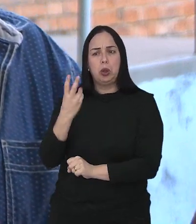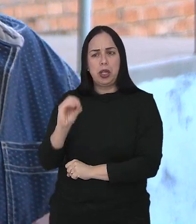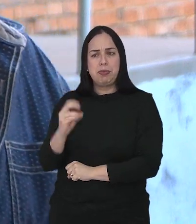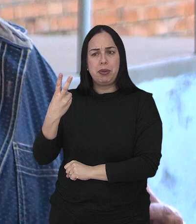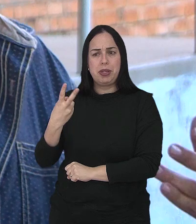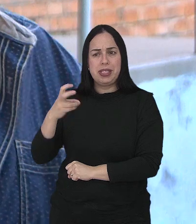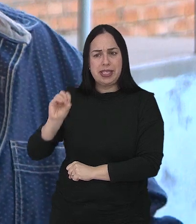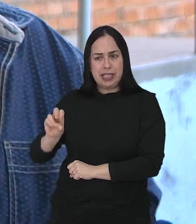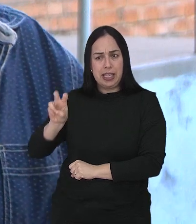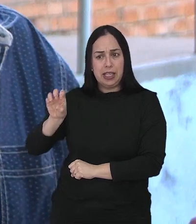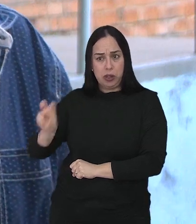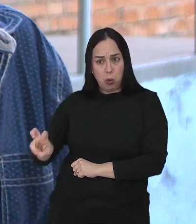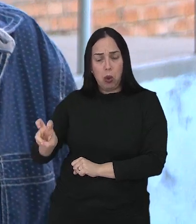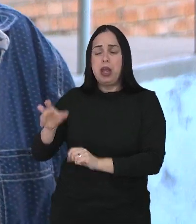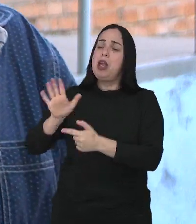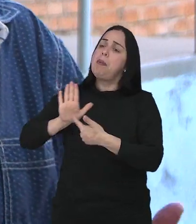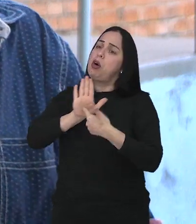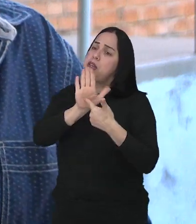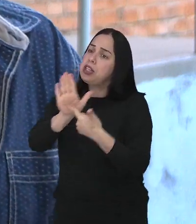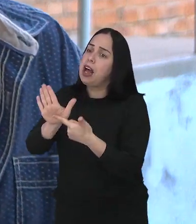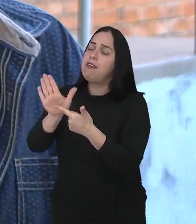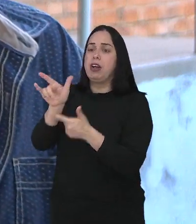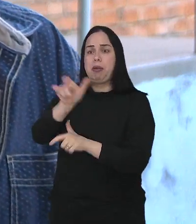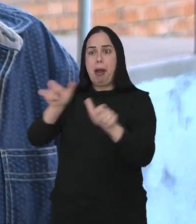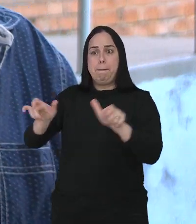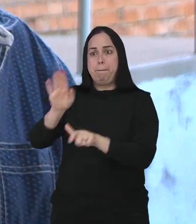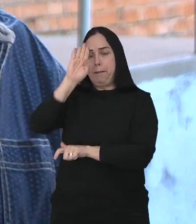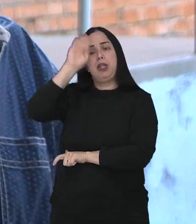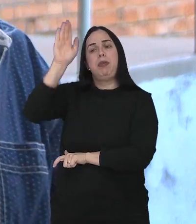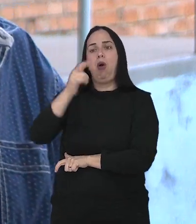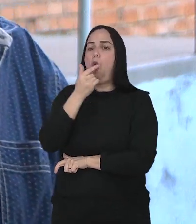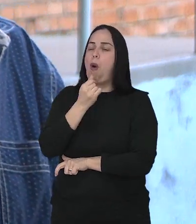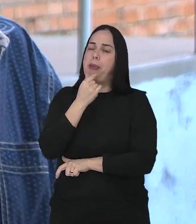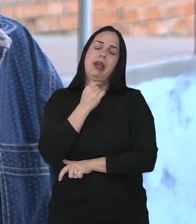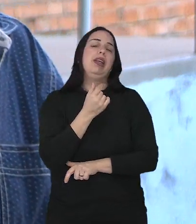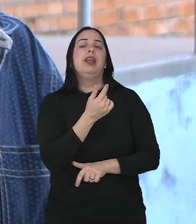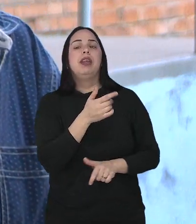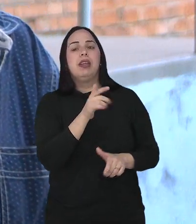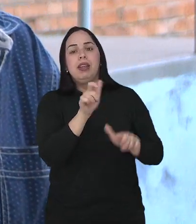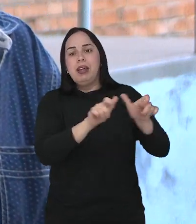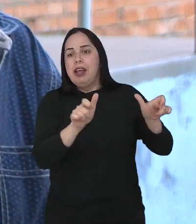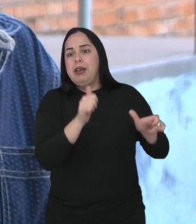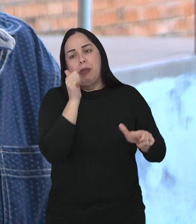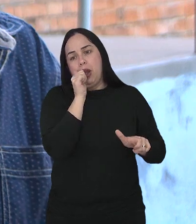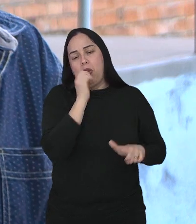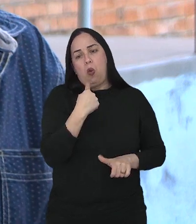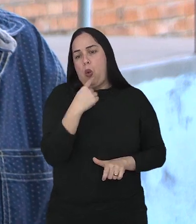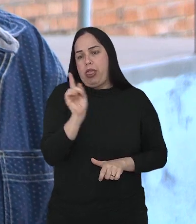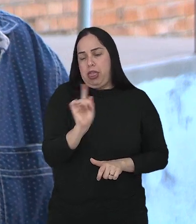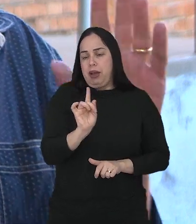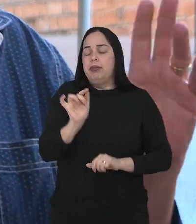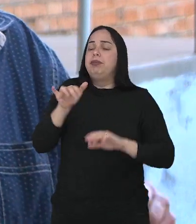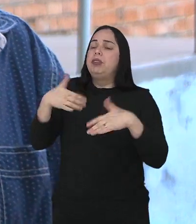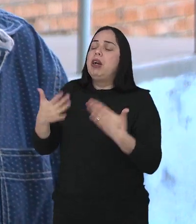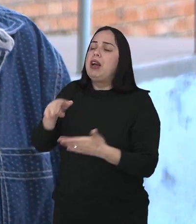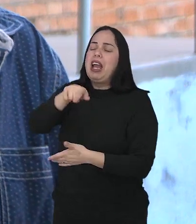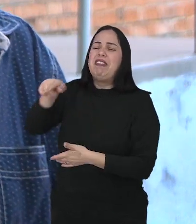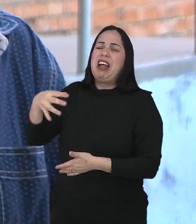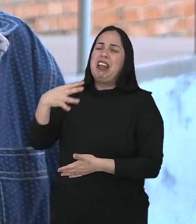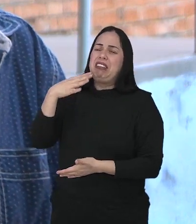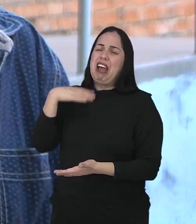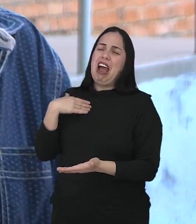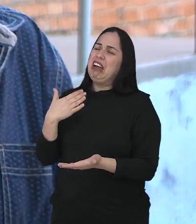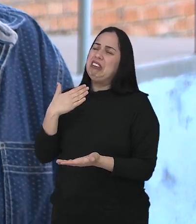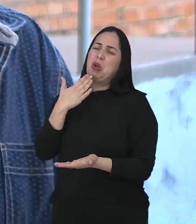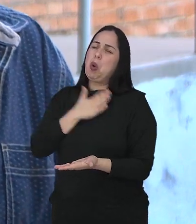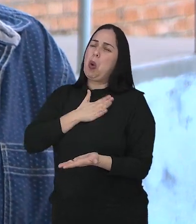e eu mostrava para os meus colegas músicos, sempre homens, naquela época eu não conhecia instrumentistas, e ninguém acreditava, isso não é música, você não toca